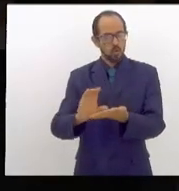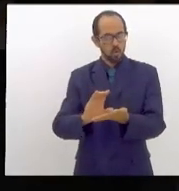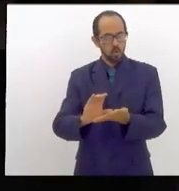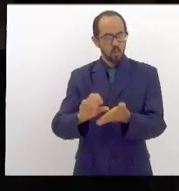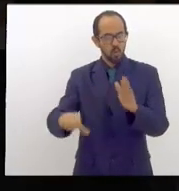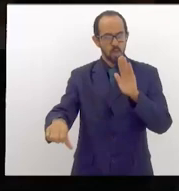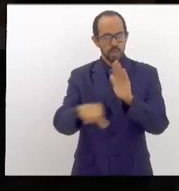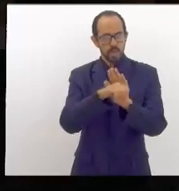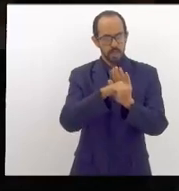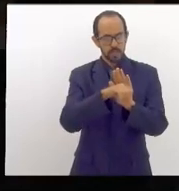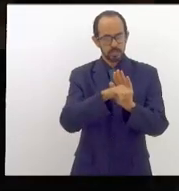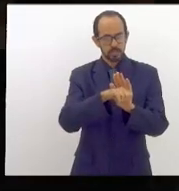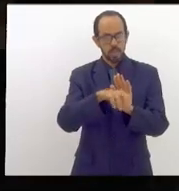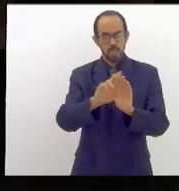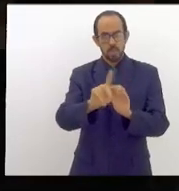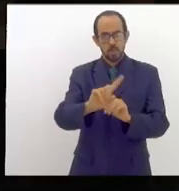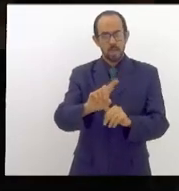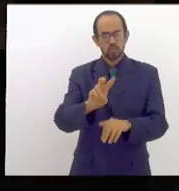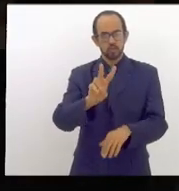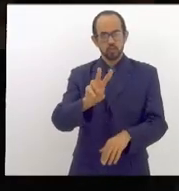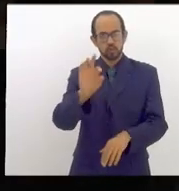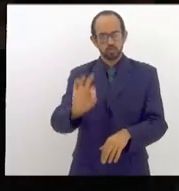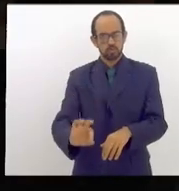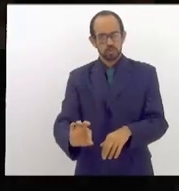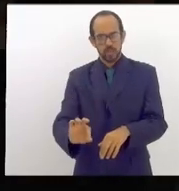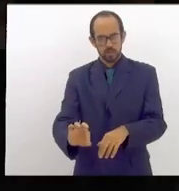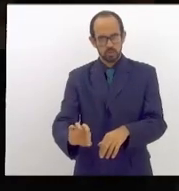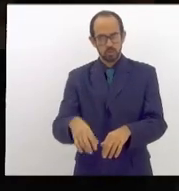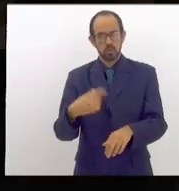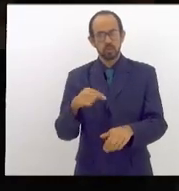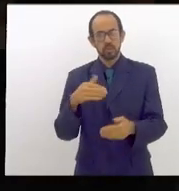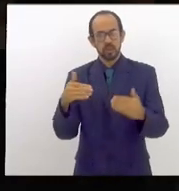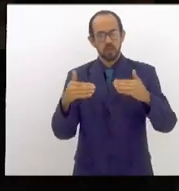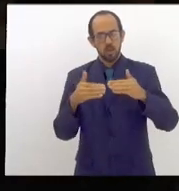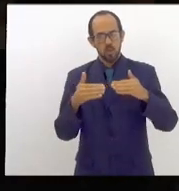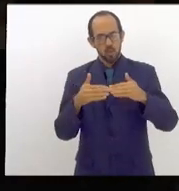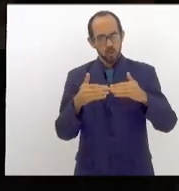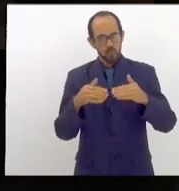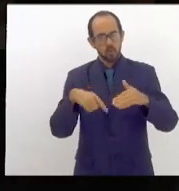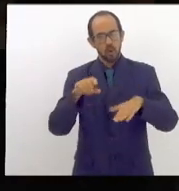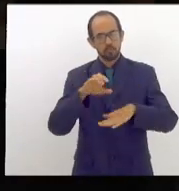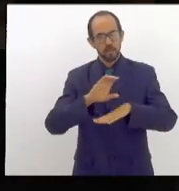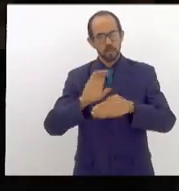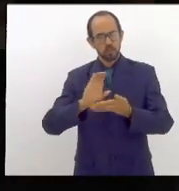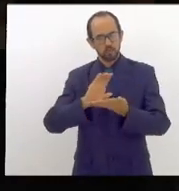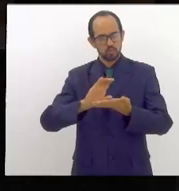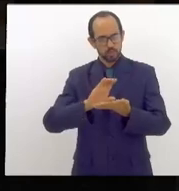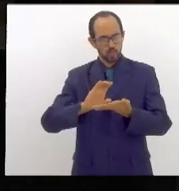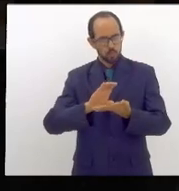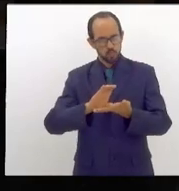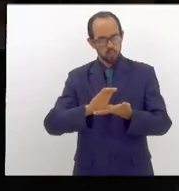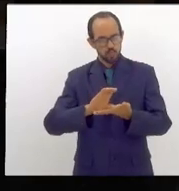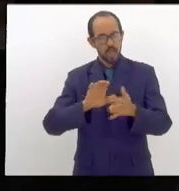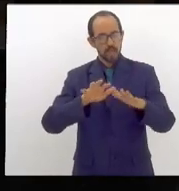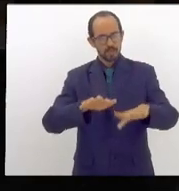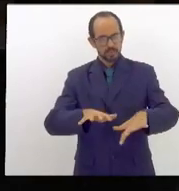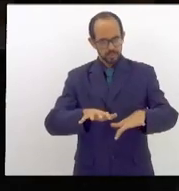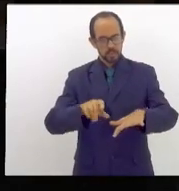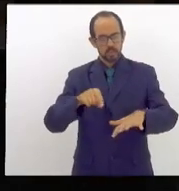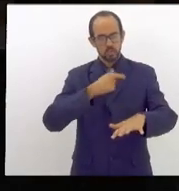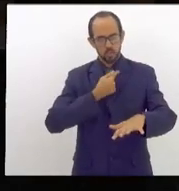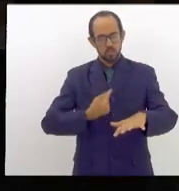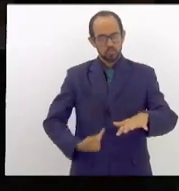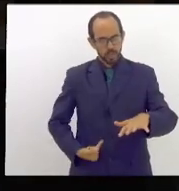os dois por cento previsto pela constituição assim o governo deixou